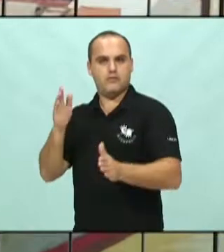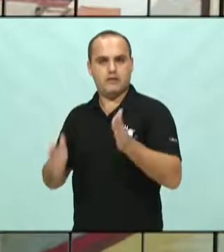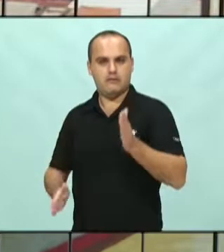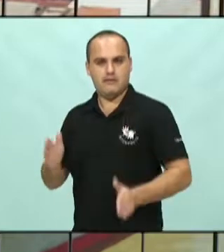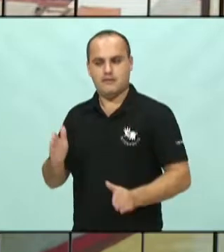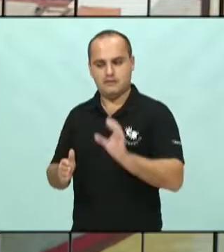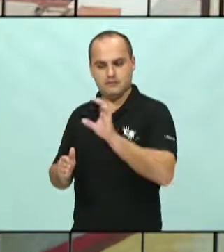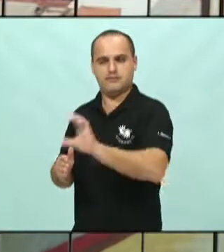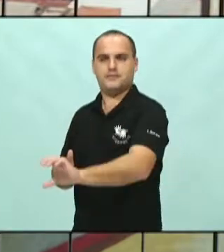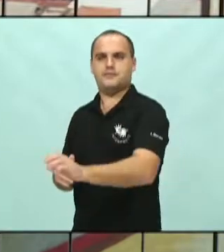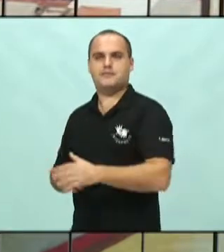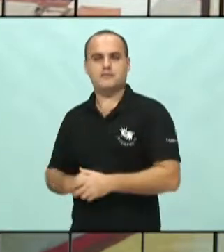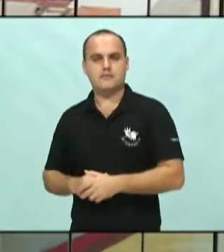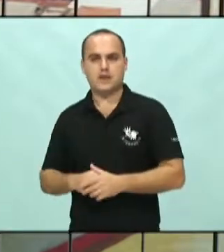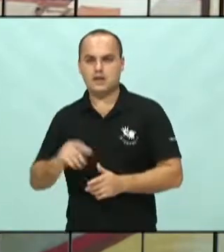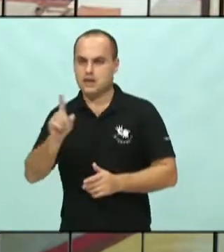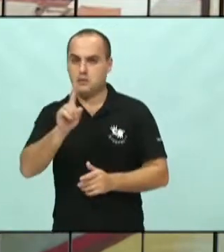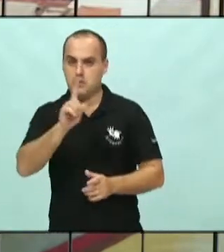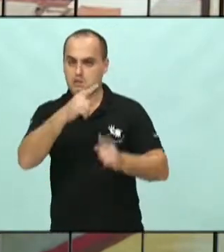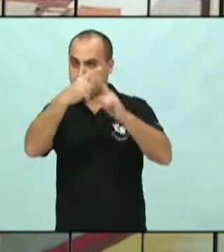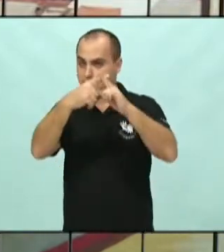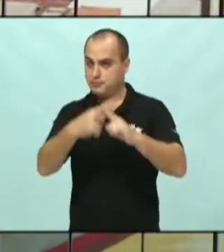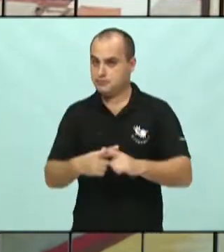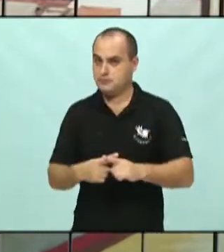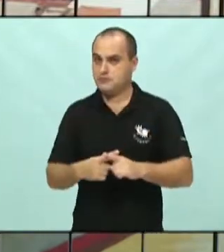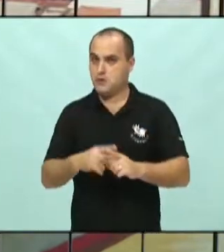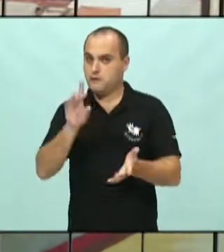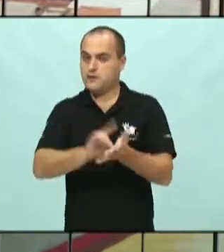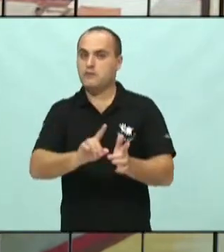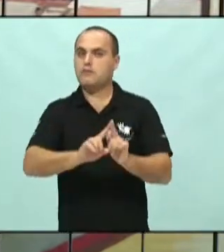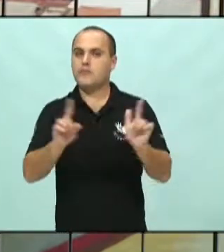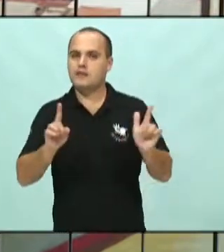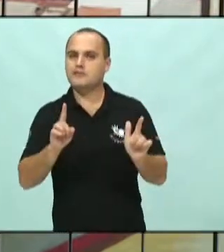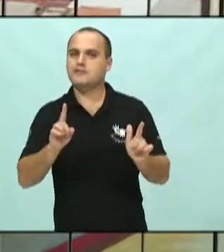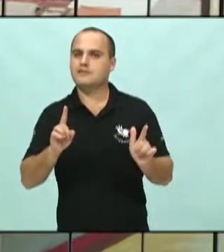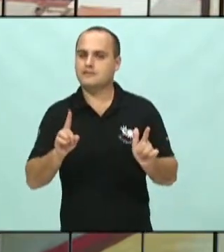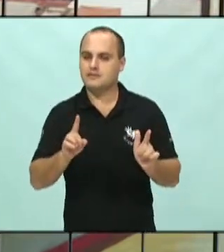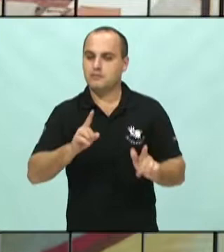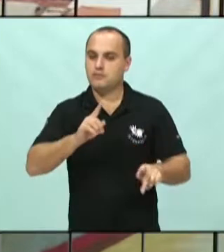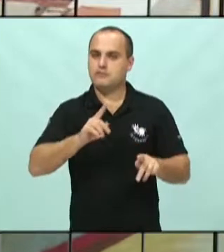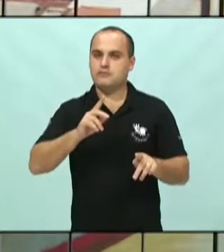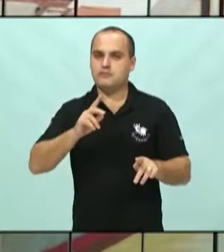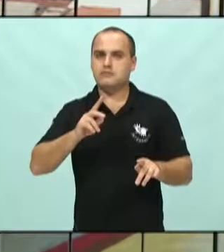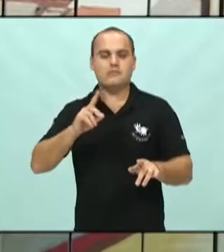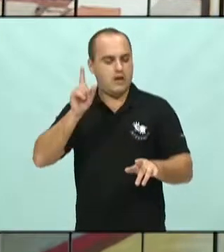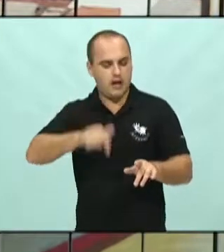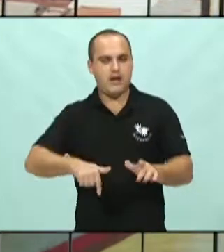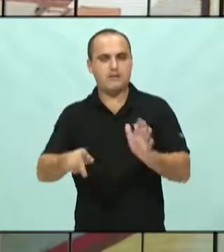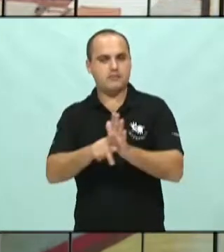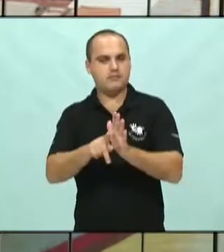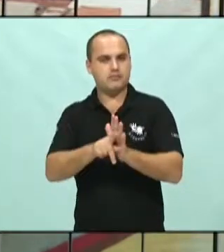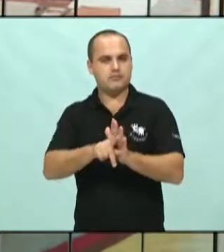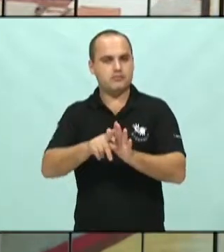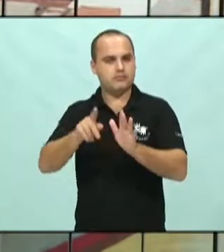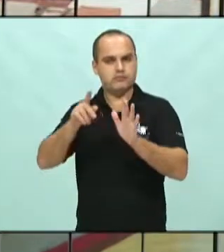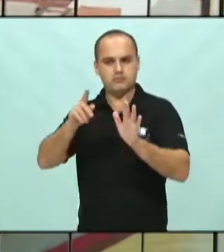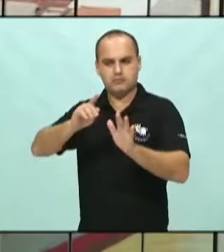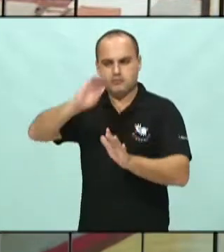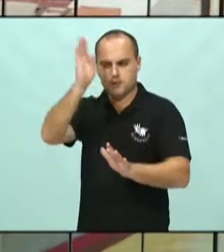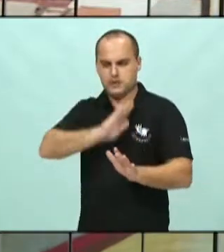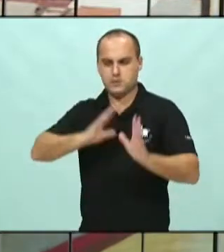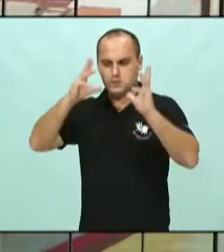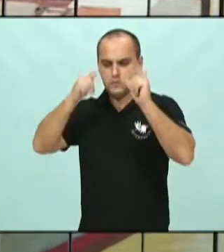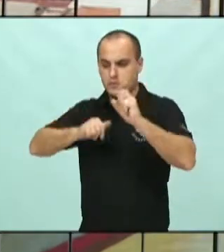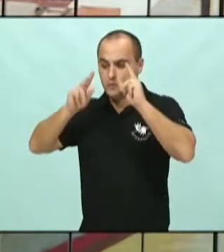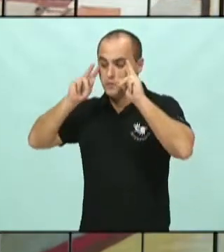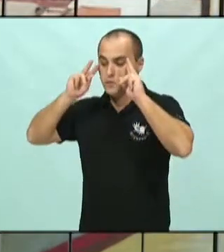outro feito que, embora não seja uma competição esportiva, mas foi foi um feito que ganhou notoriedade na época,